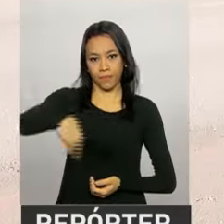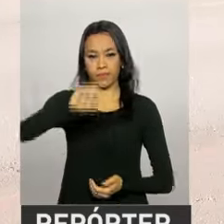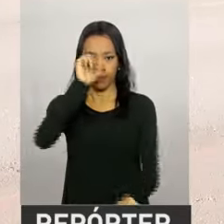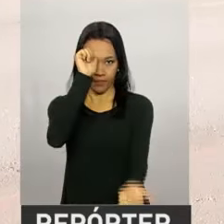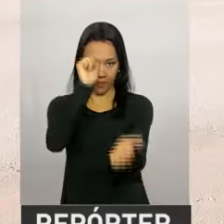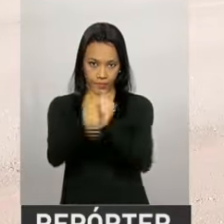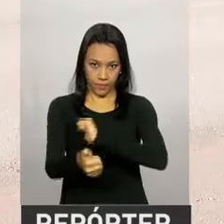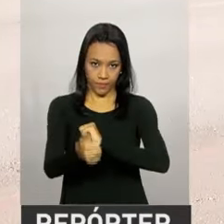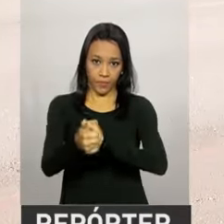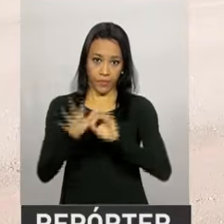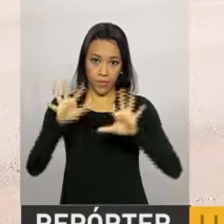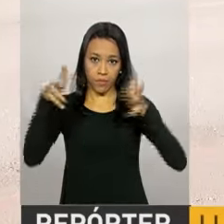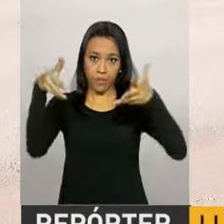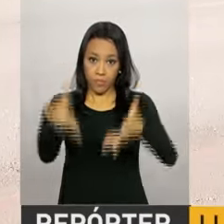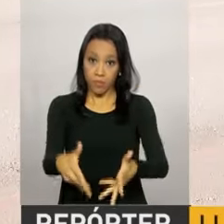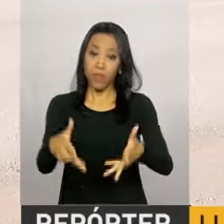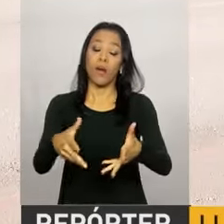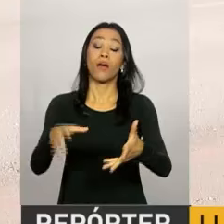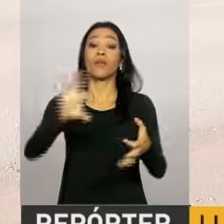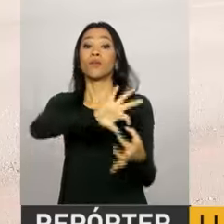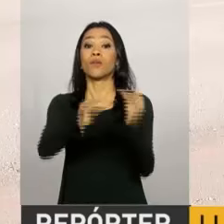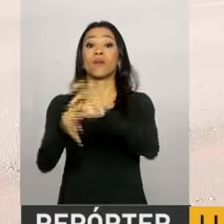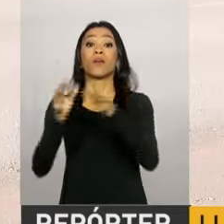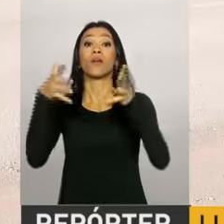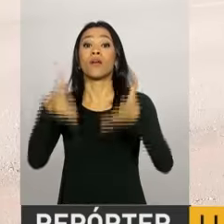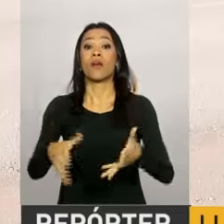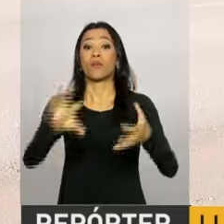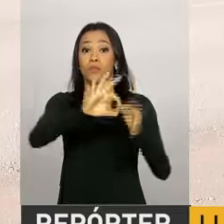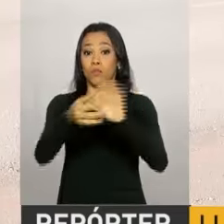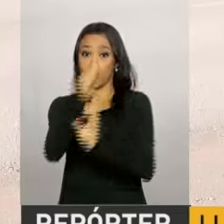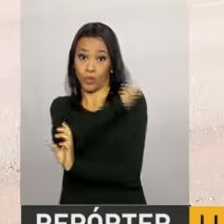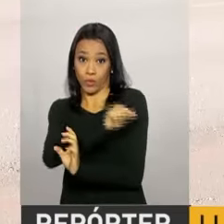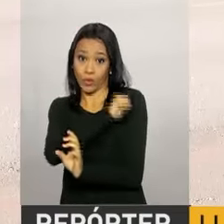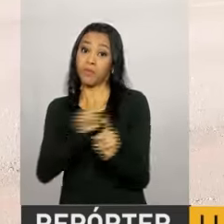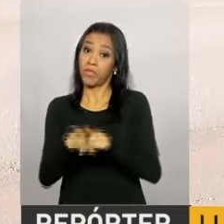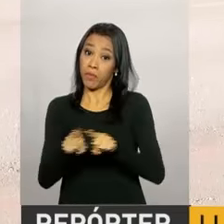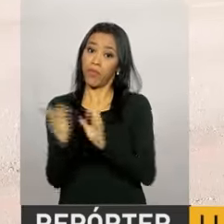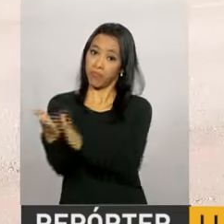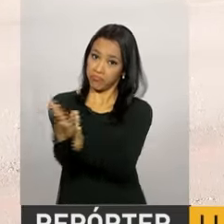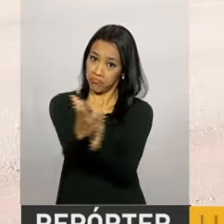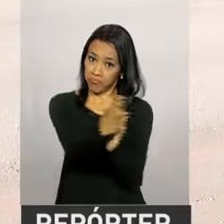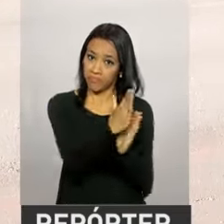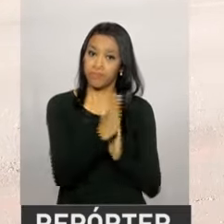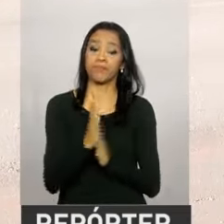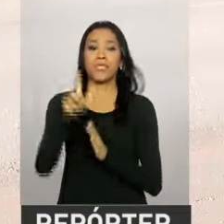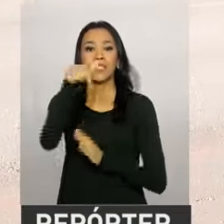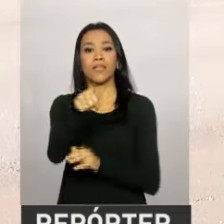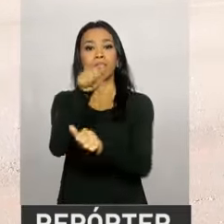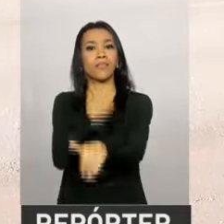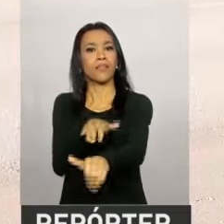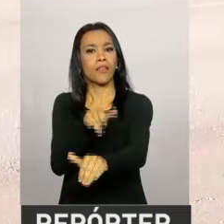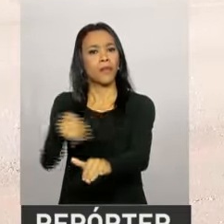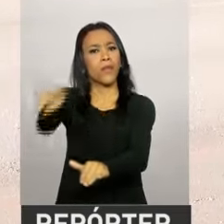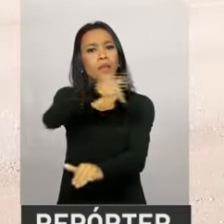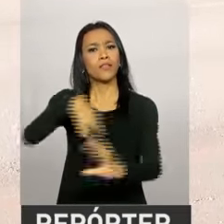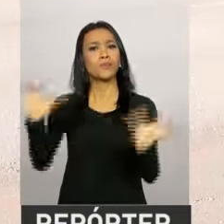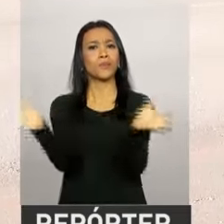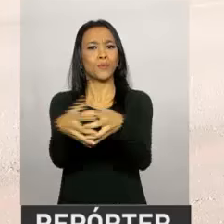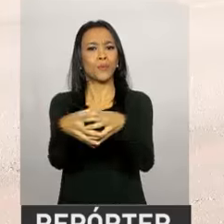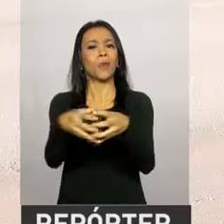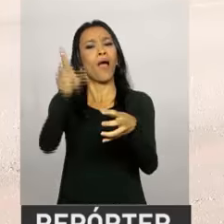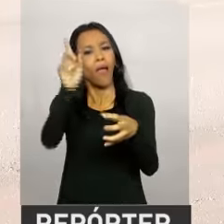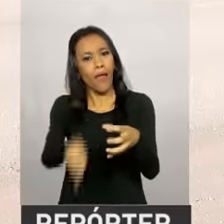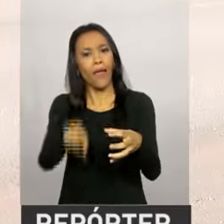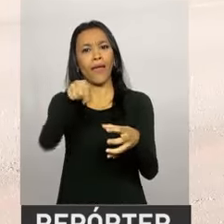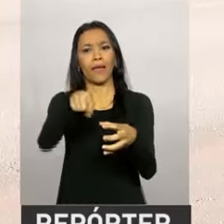Militares que participaram dos Jogos Olímpicos do Rio de Janeiro também foram homenageados no desfile de 7 de setembro. Eles fazem parte do programa